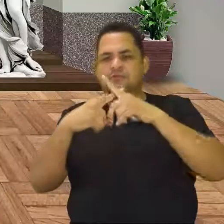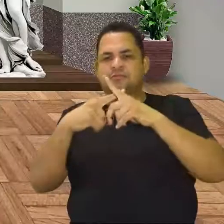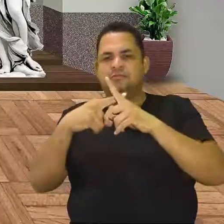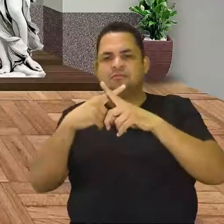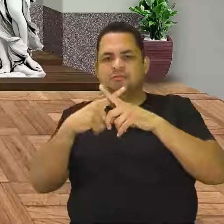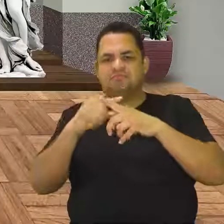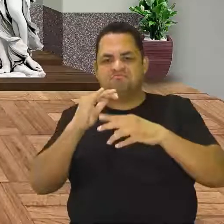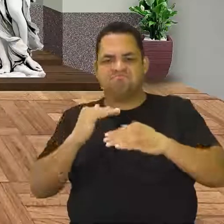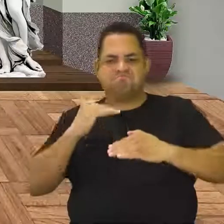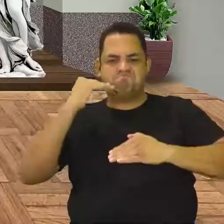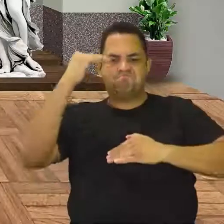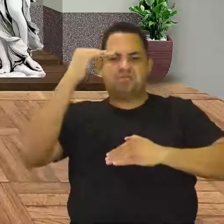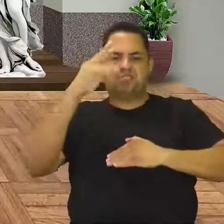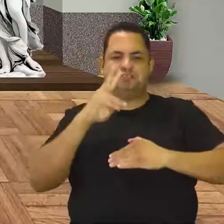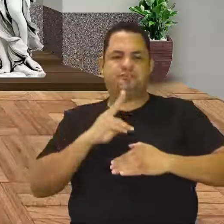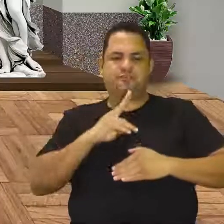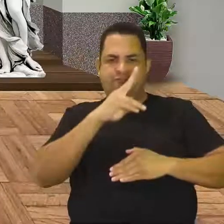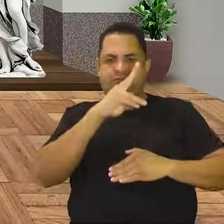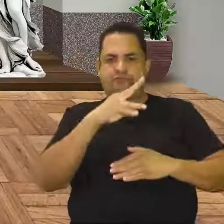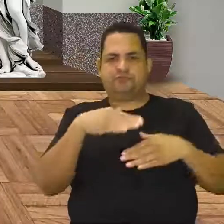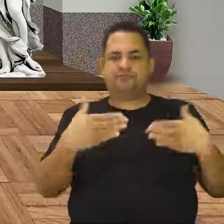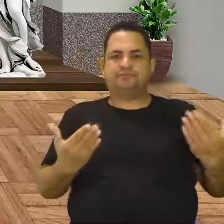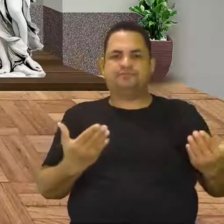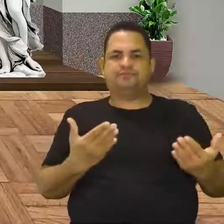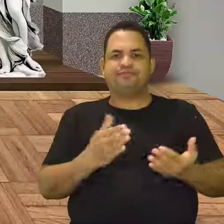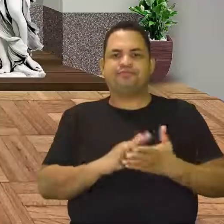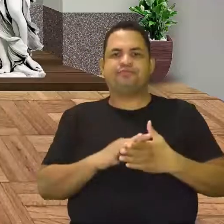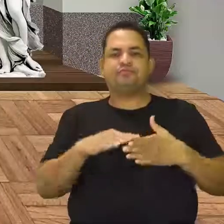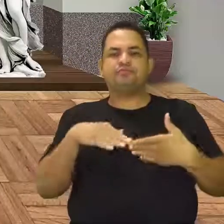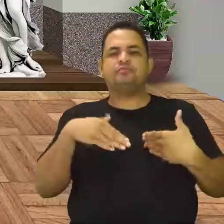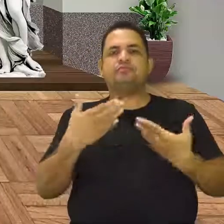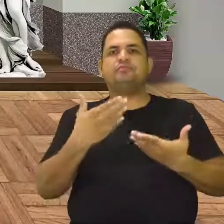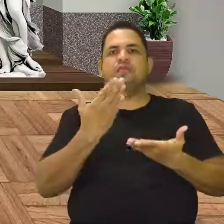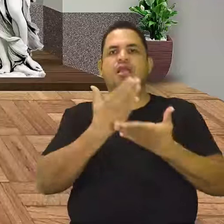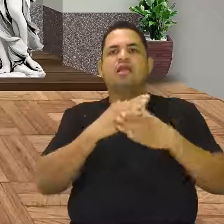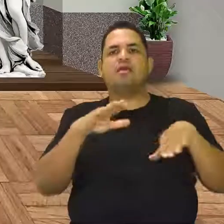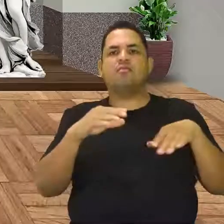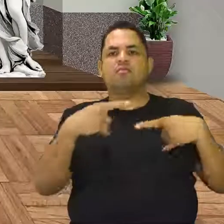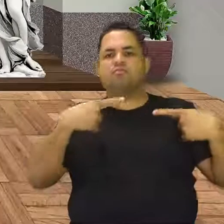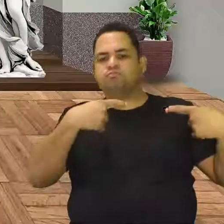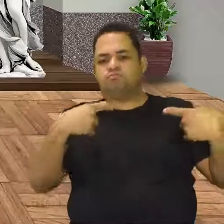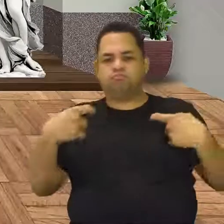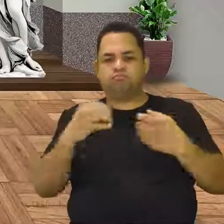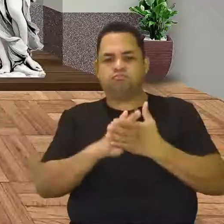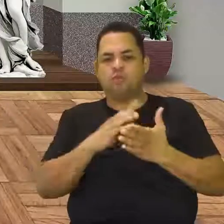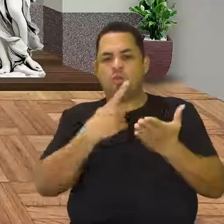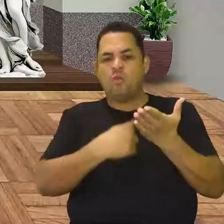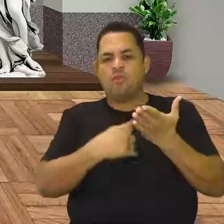disse isso. Porque quando acaba a guerra, o Tratado de Versalhes irá impor